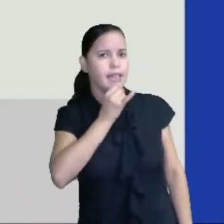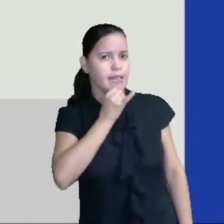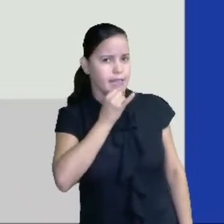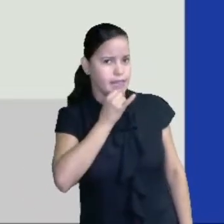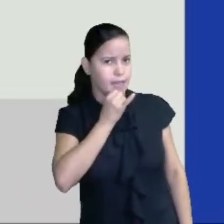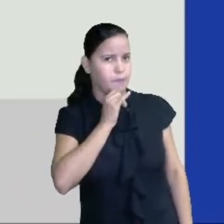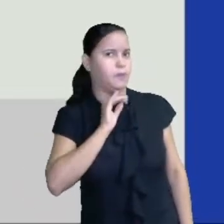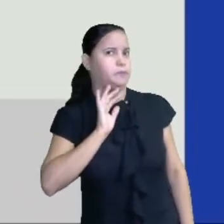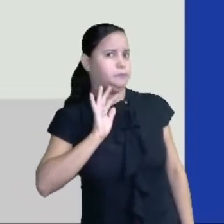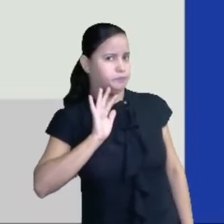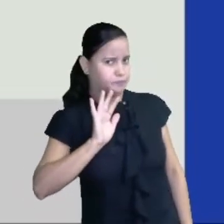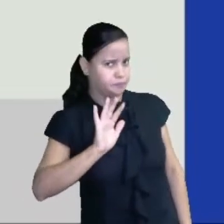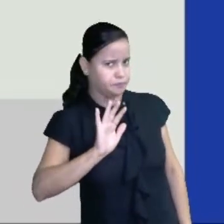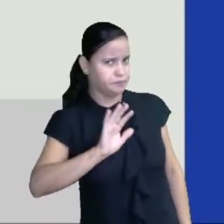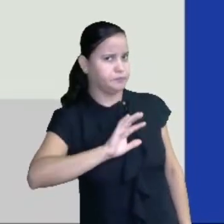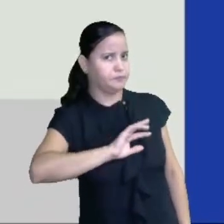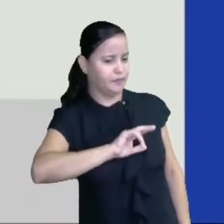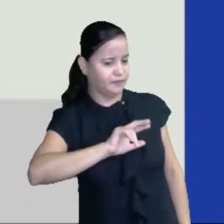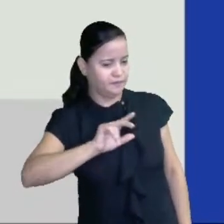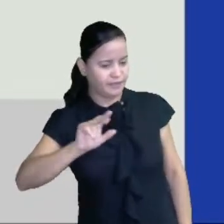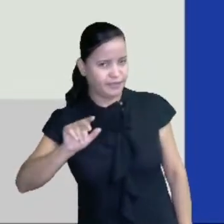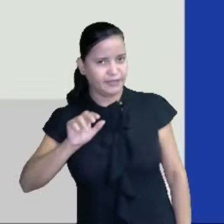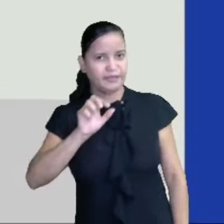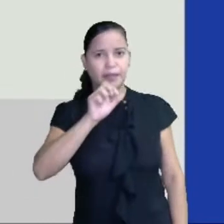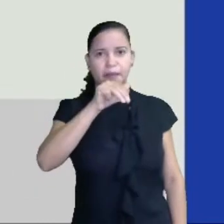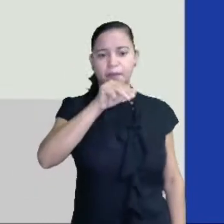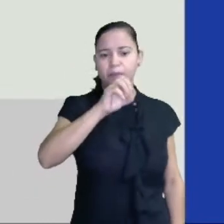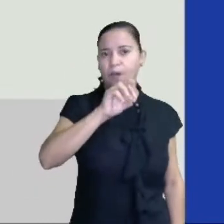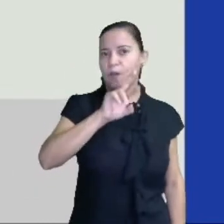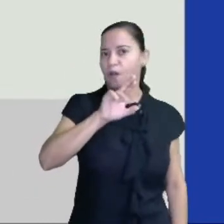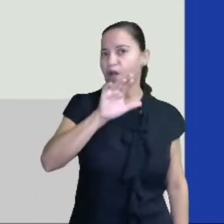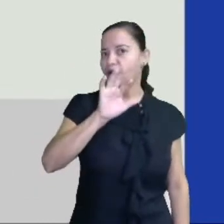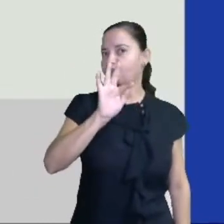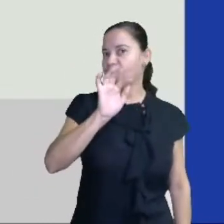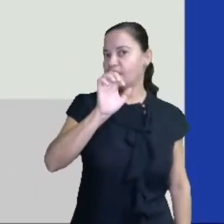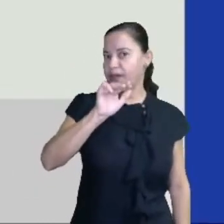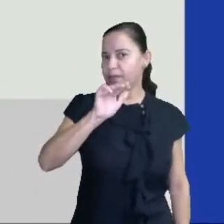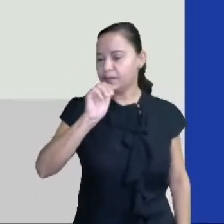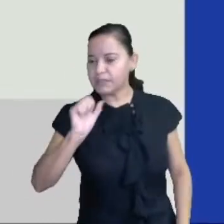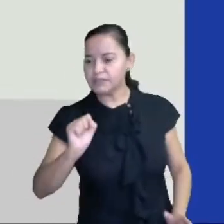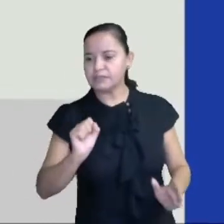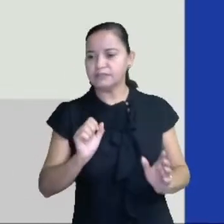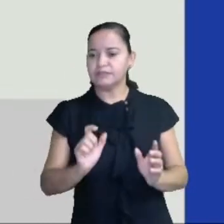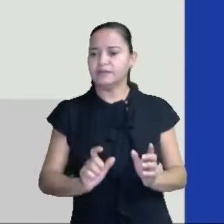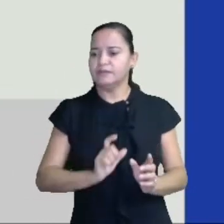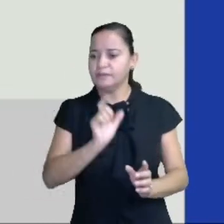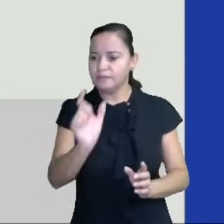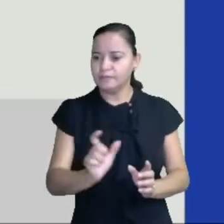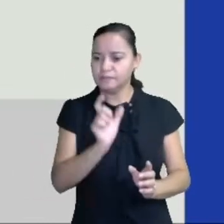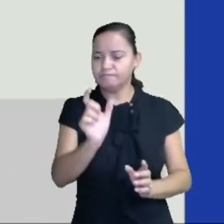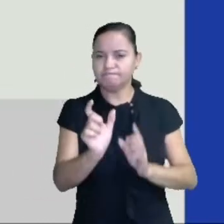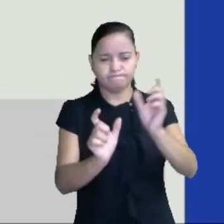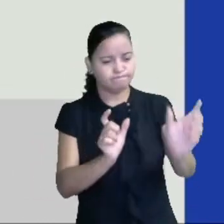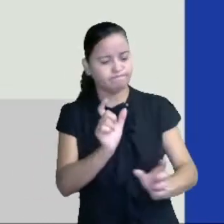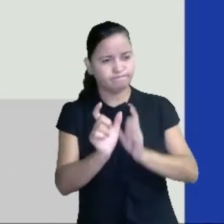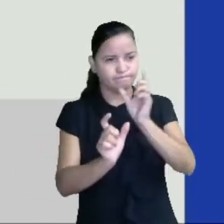do que seria esse morfema, né? Nascer,